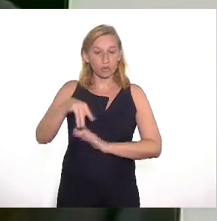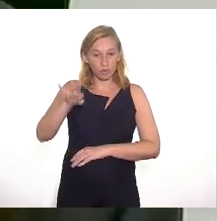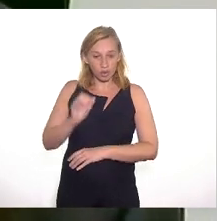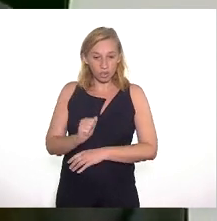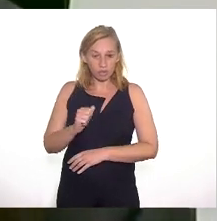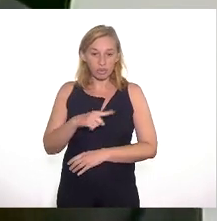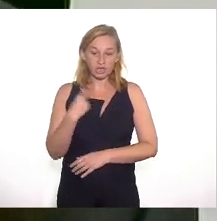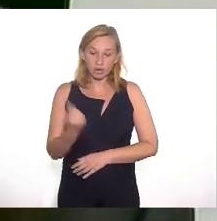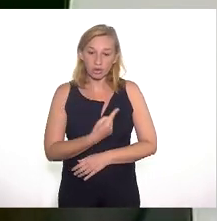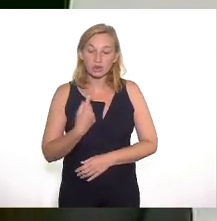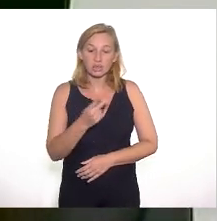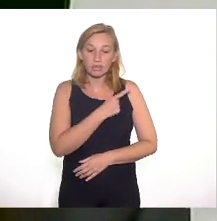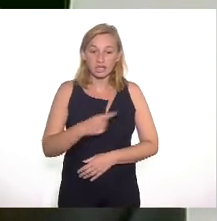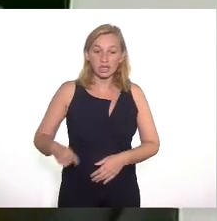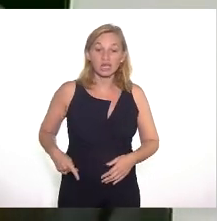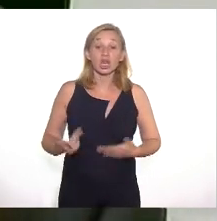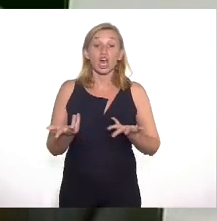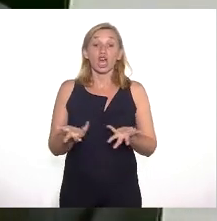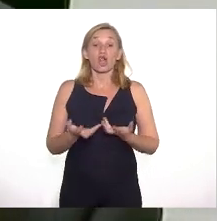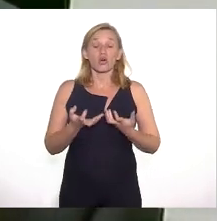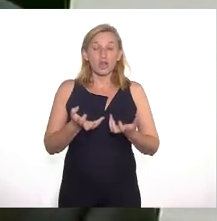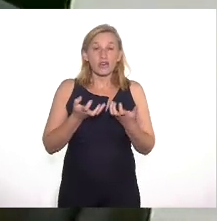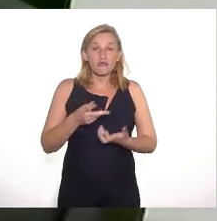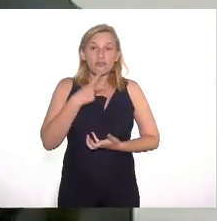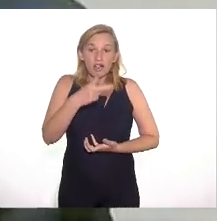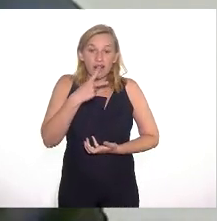nossa presidente. Quero dizer que